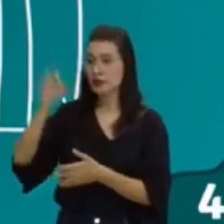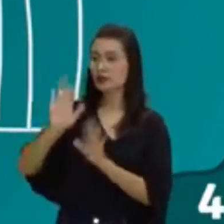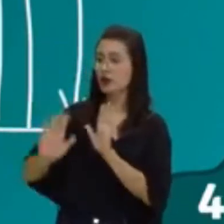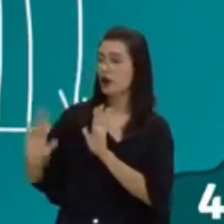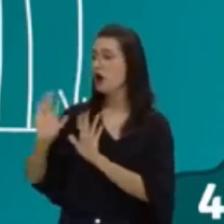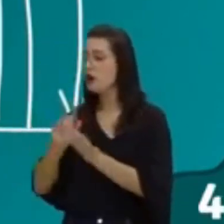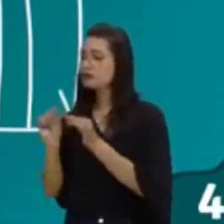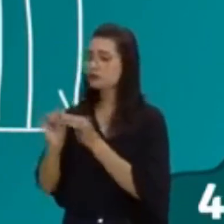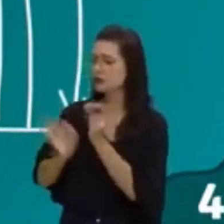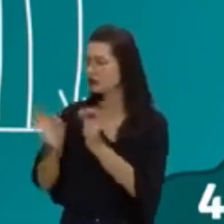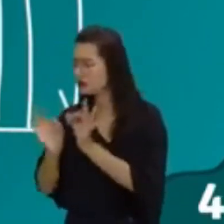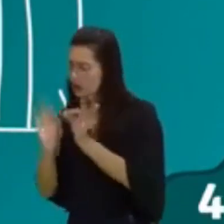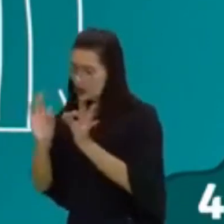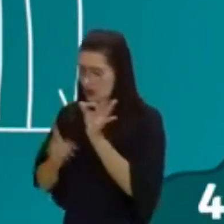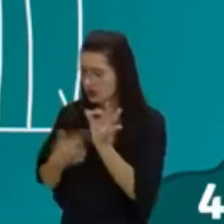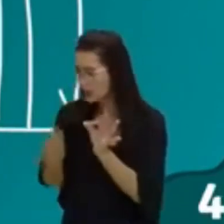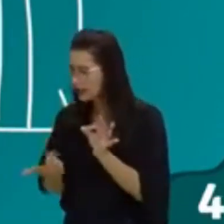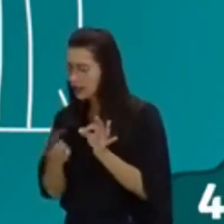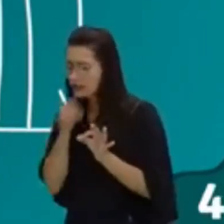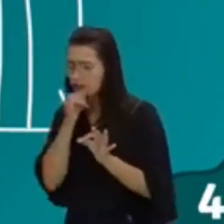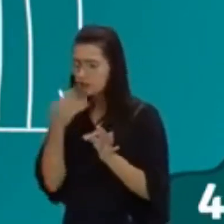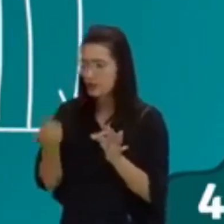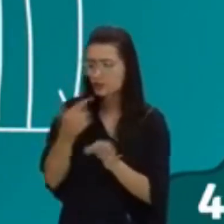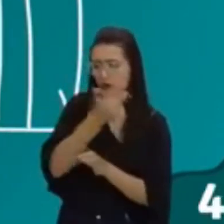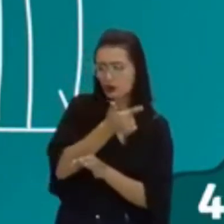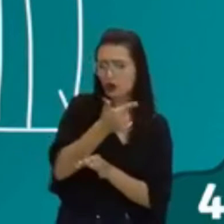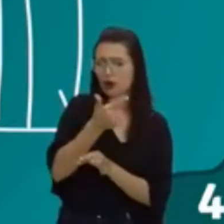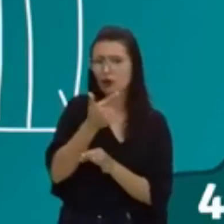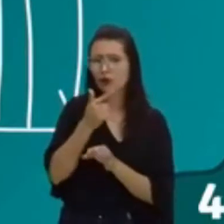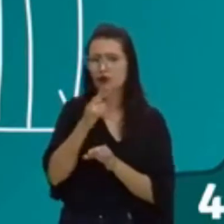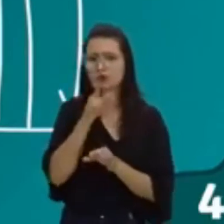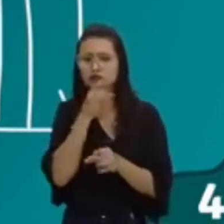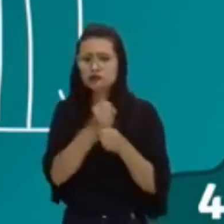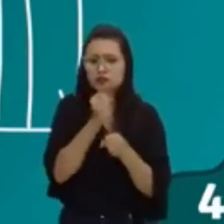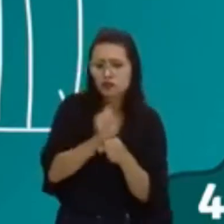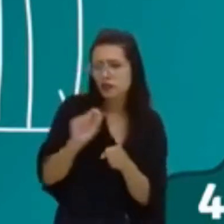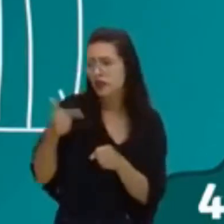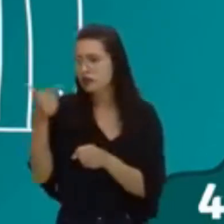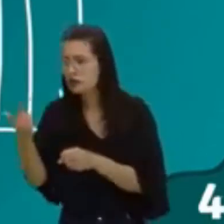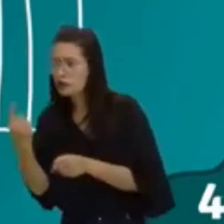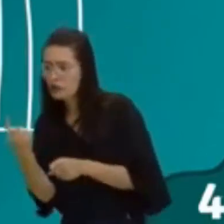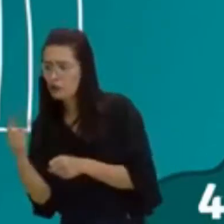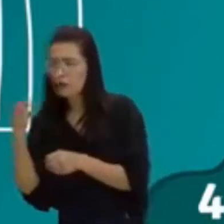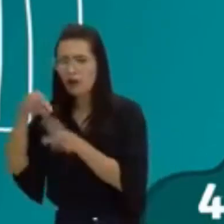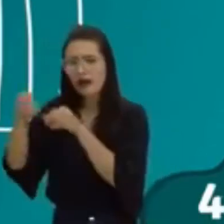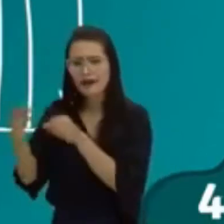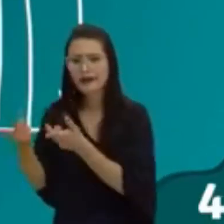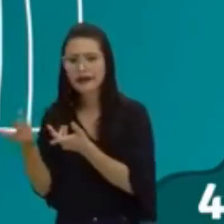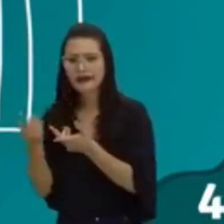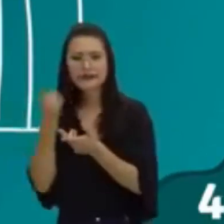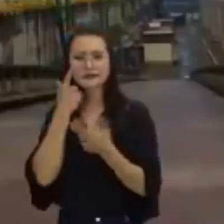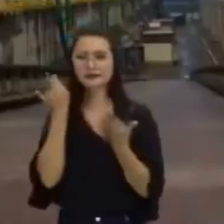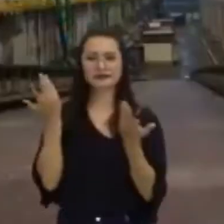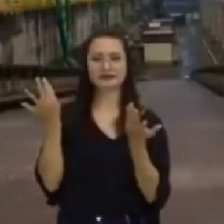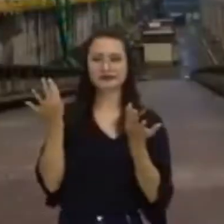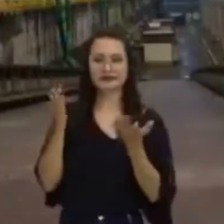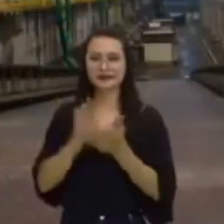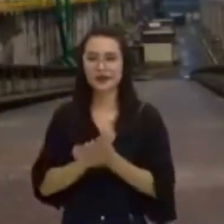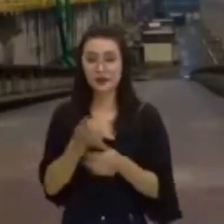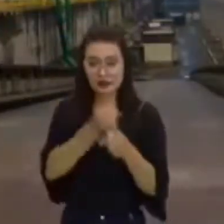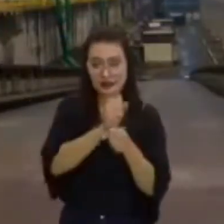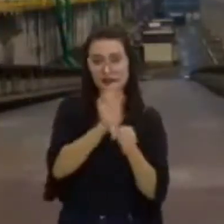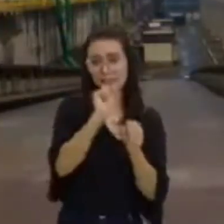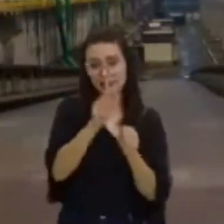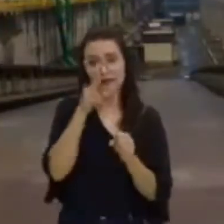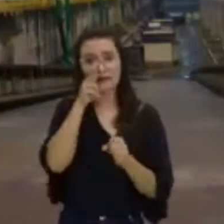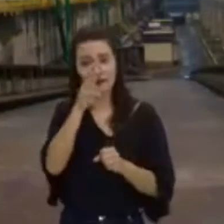uma proporção aí de dois... De duas de cimento para uma de areia. Já pensou? O cimento é bem firme,